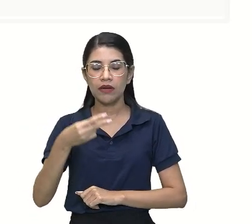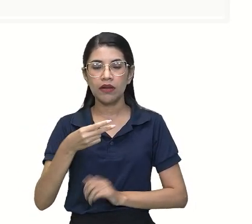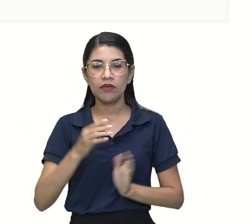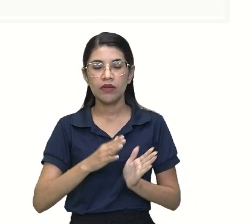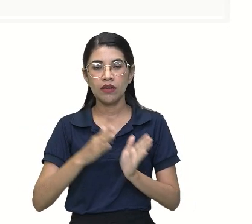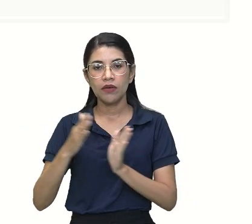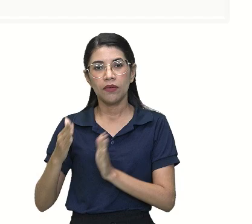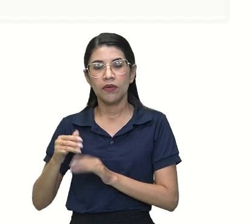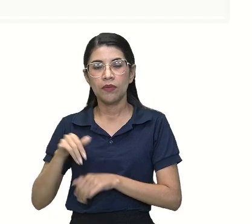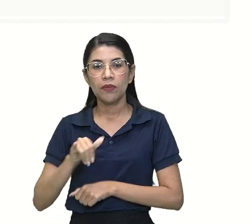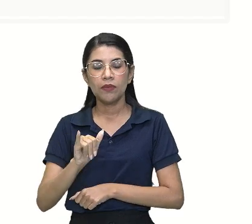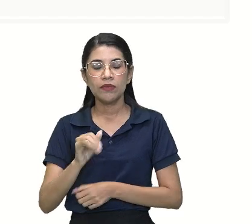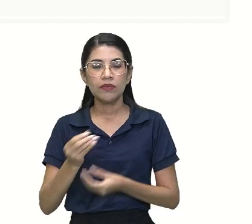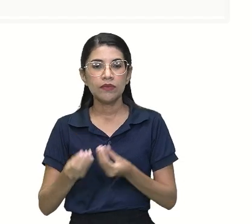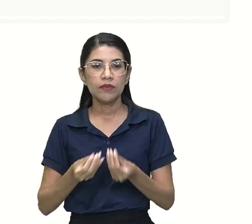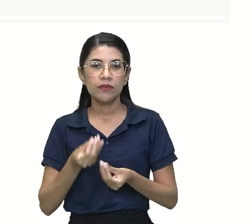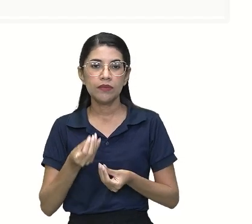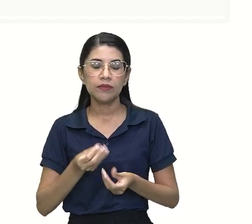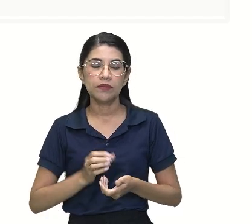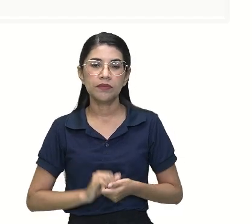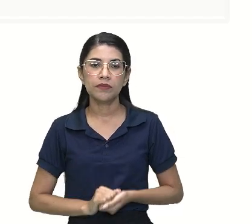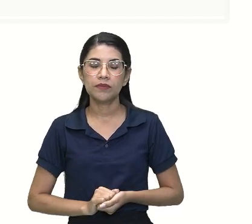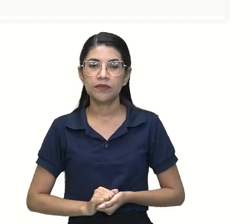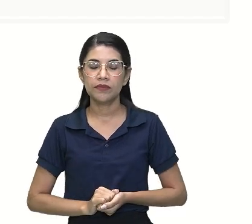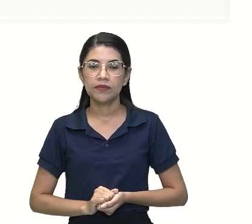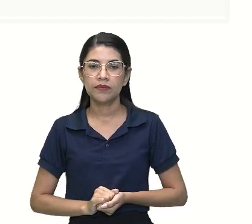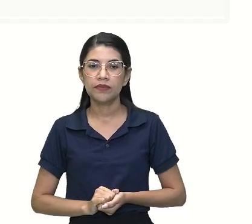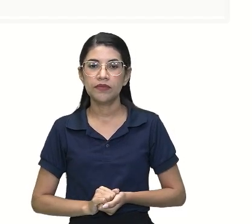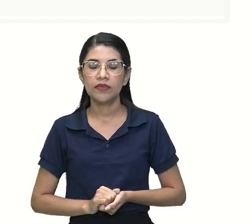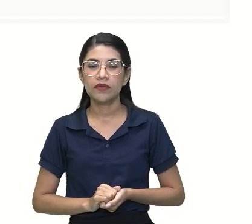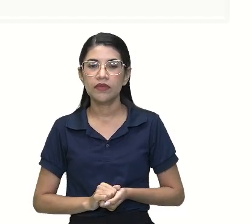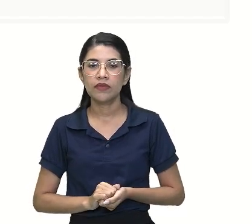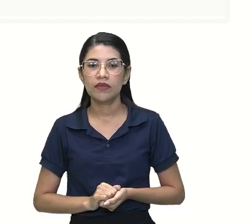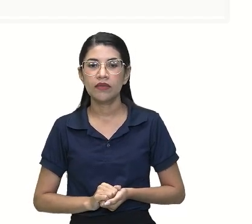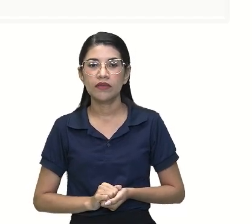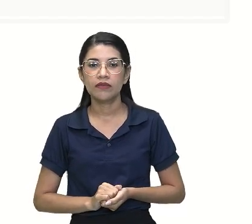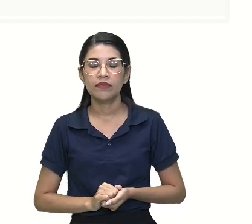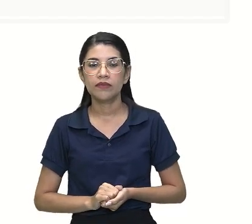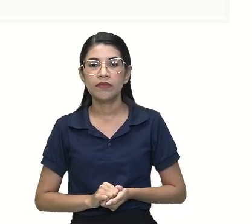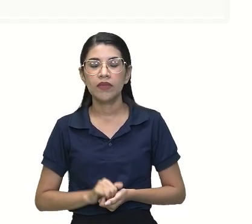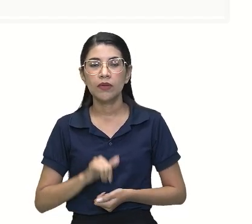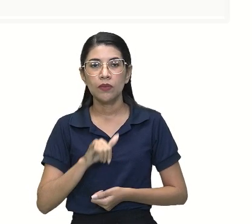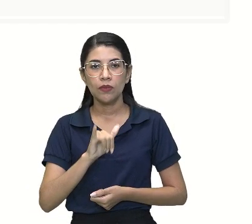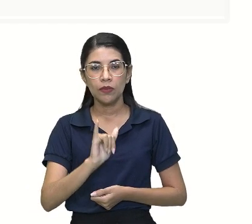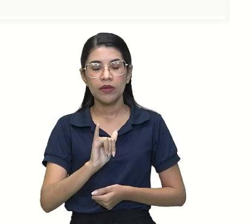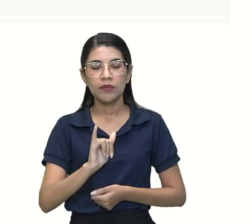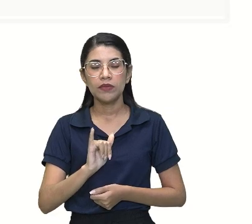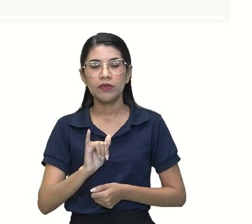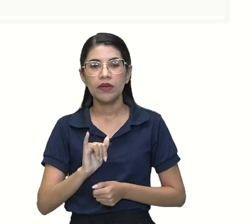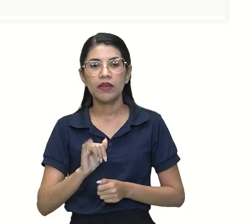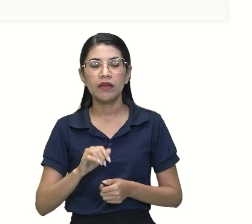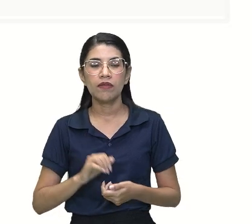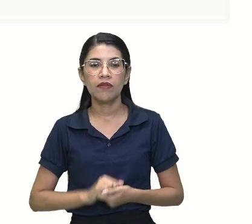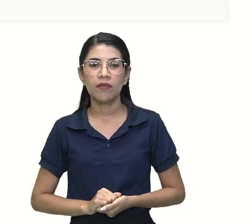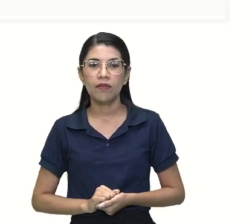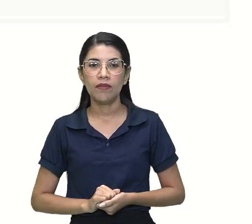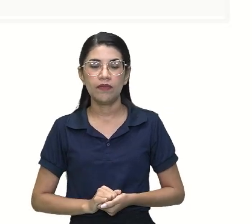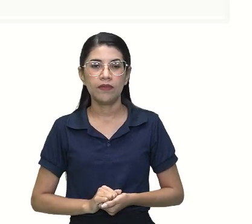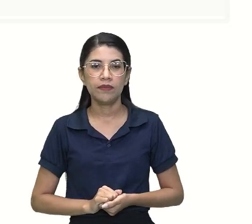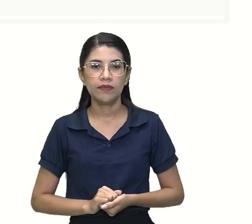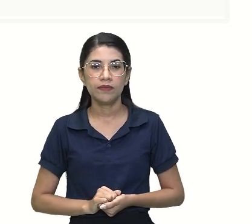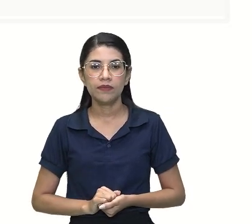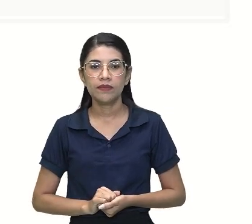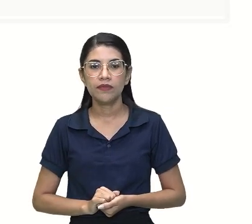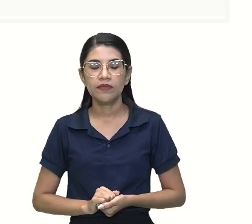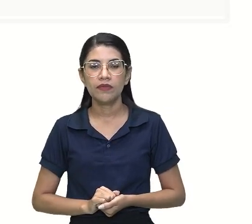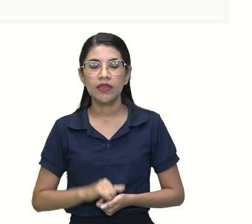Consequentemente, esse cara aqui, ó, o y, né, vai ser o quadrado